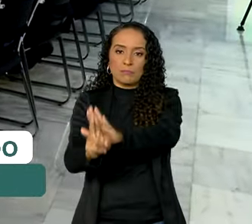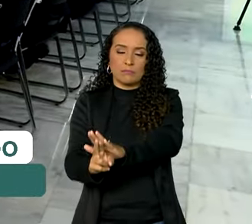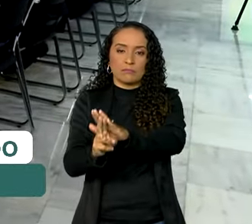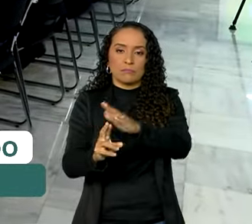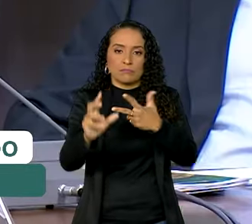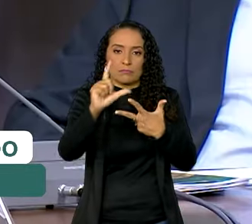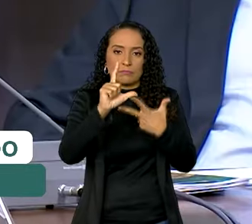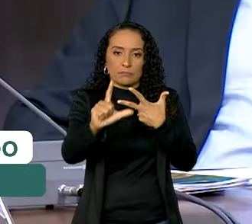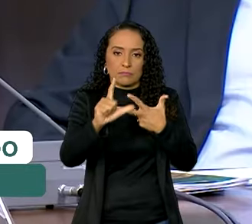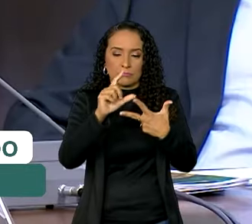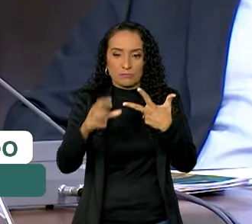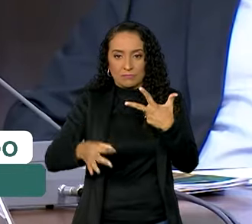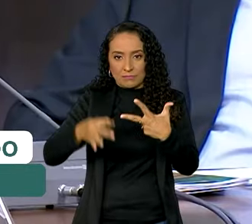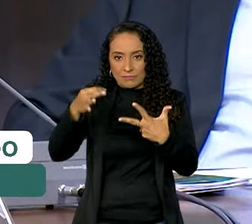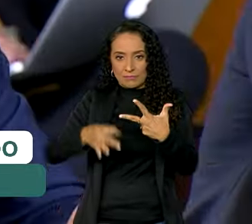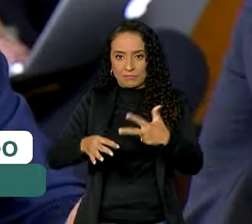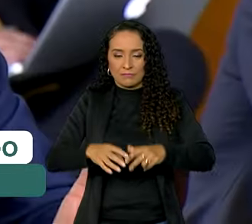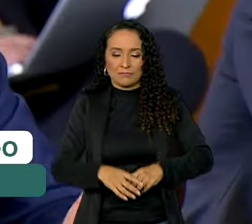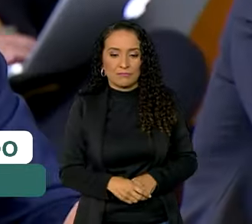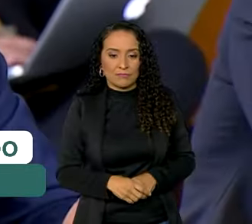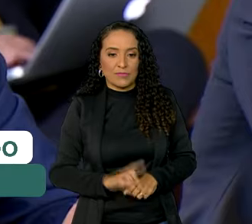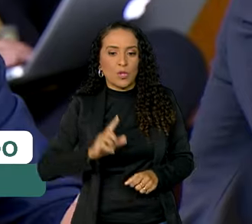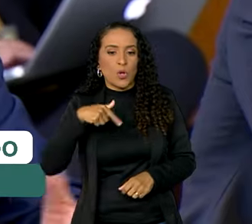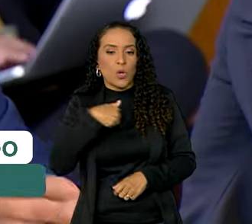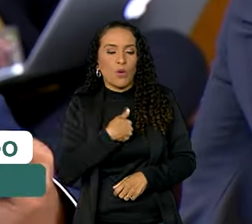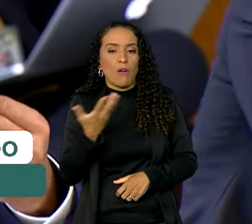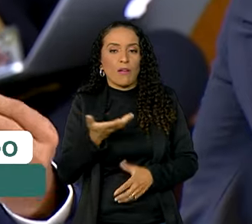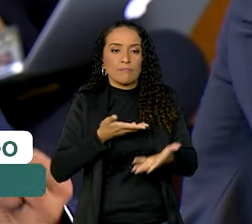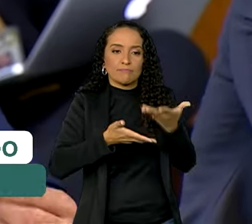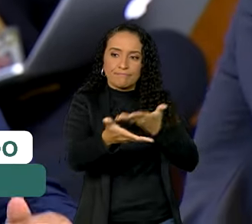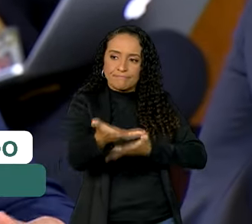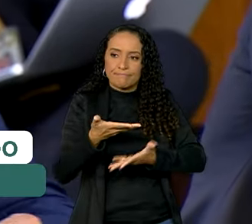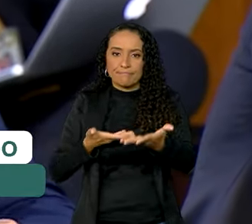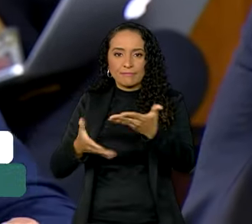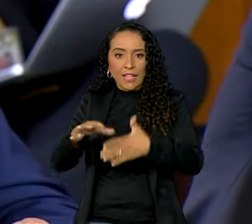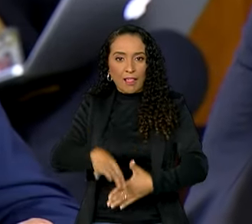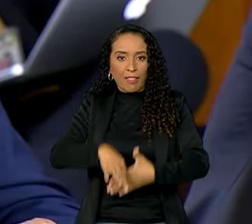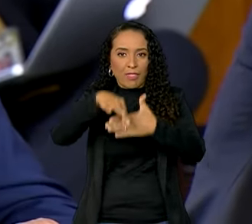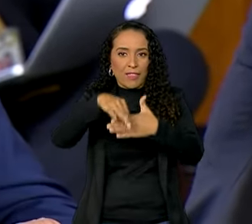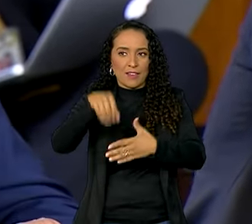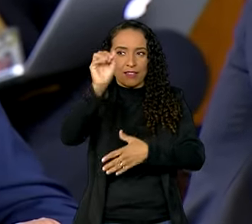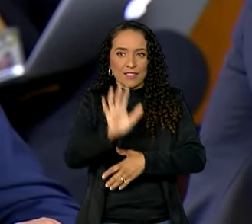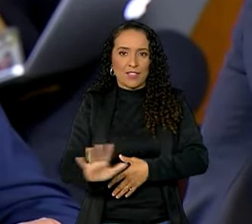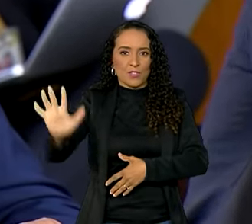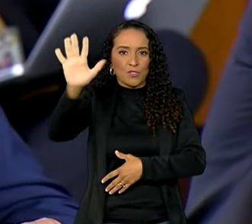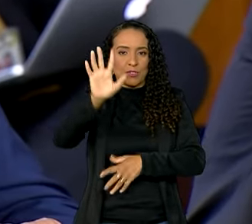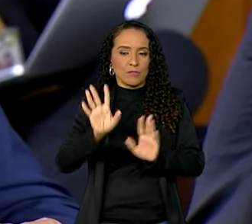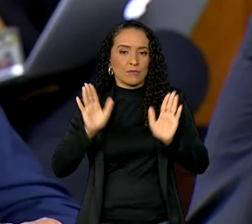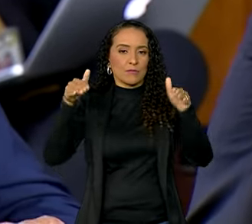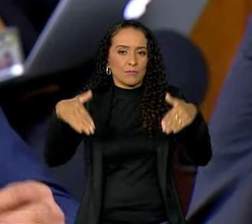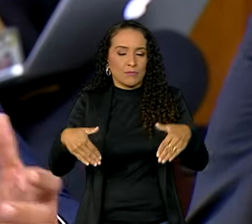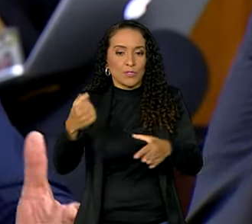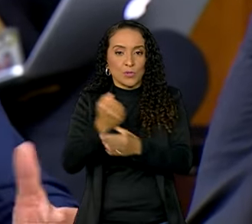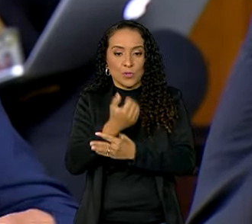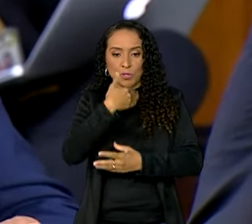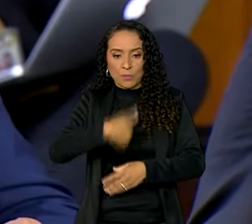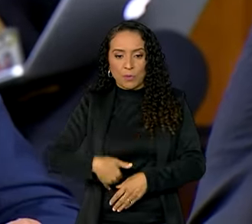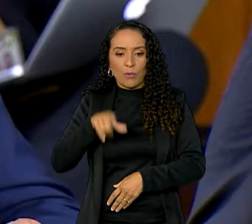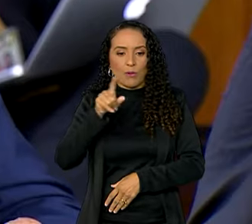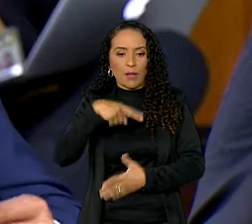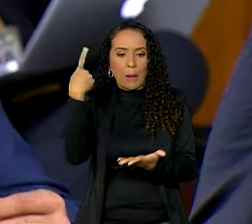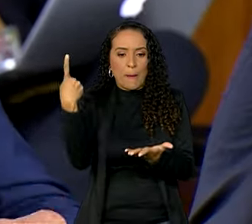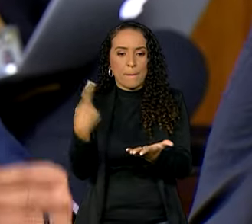poderes legislativo e judiciário. Nós queremos compartilhar essa liderança nacional sobre o aspecto da segurança pública. Acho que esse